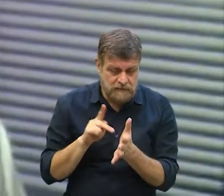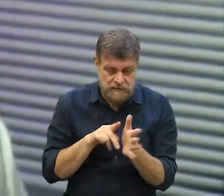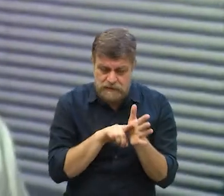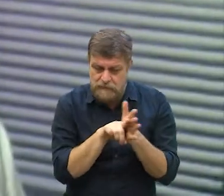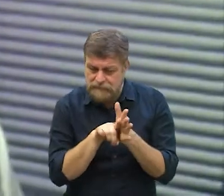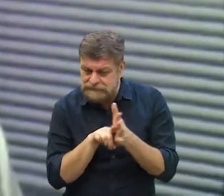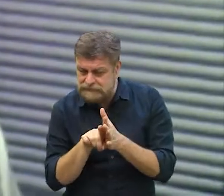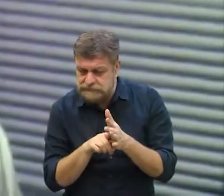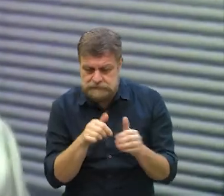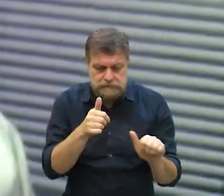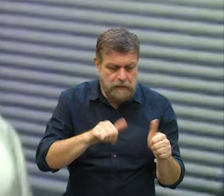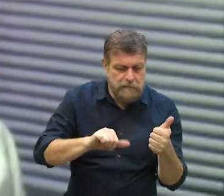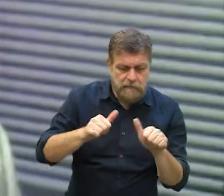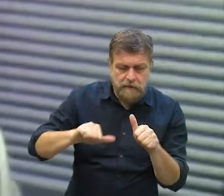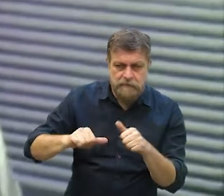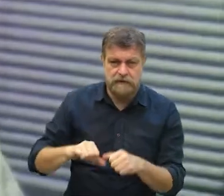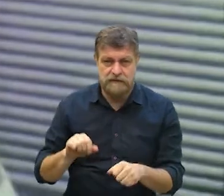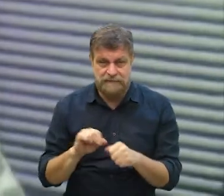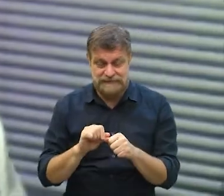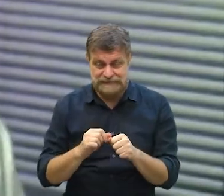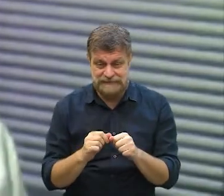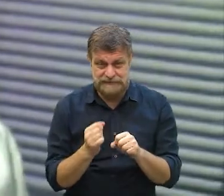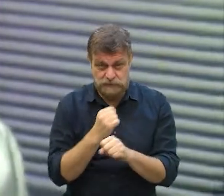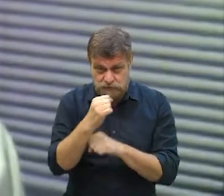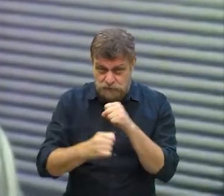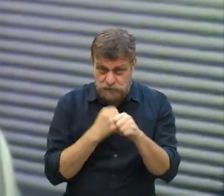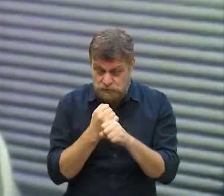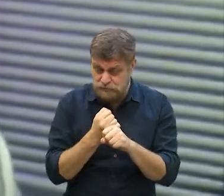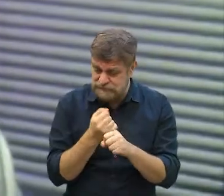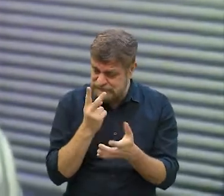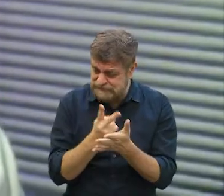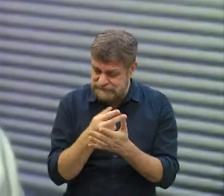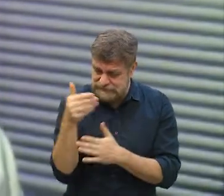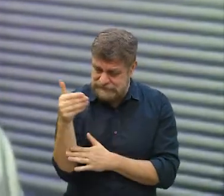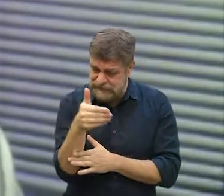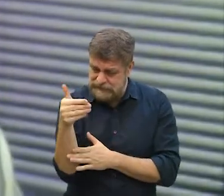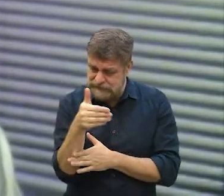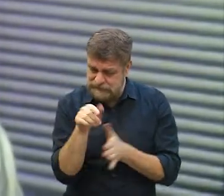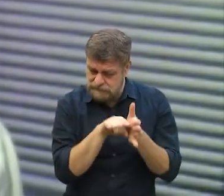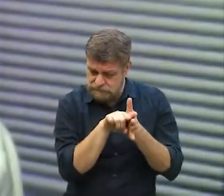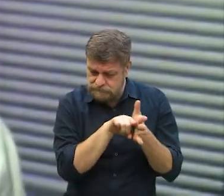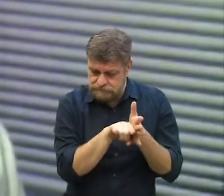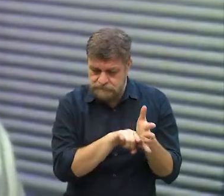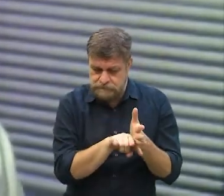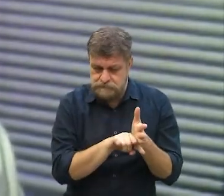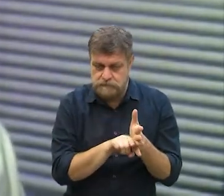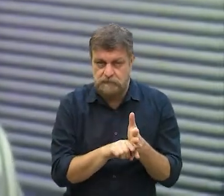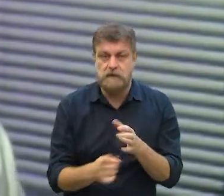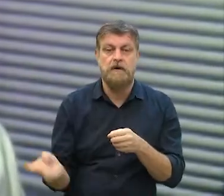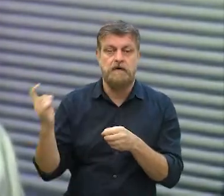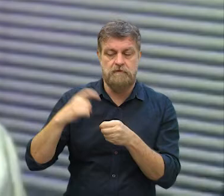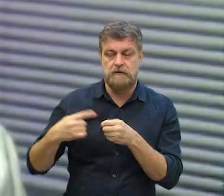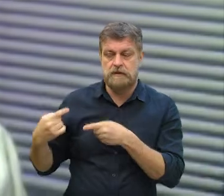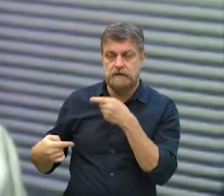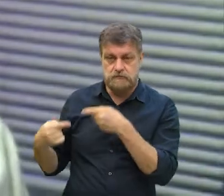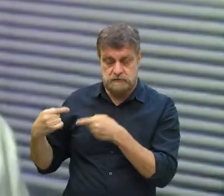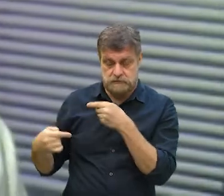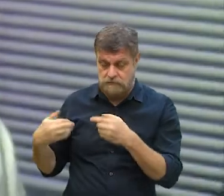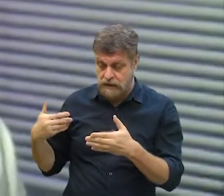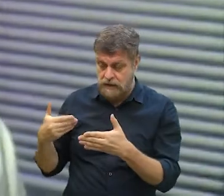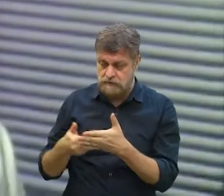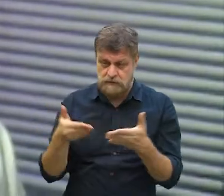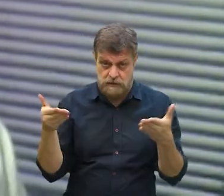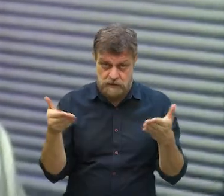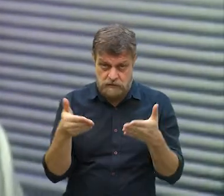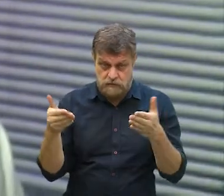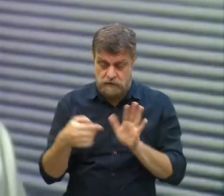se é recomendado ou não é recomendado fazer PSA anual como rastreamento populacional. Então, isso sempre está voltando à discussão. E até